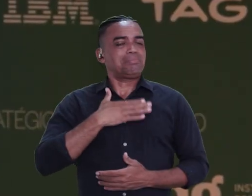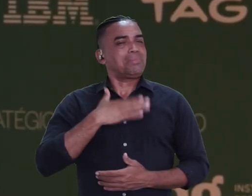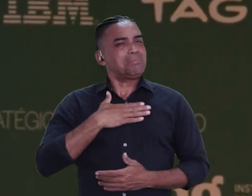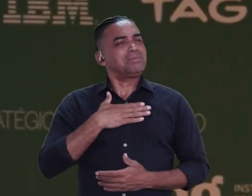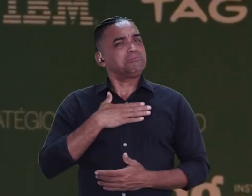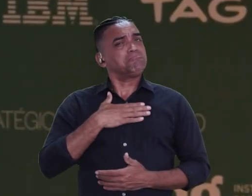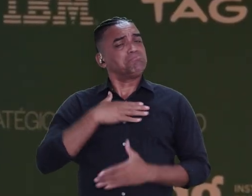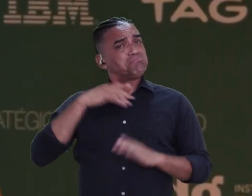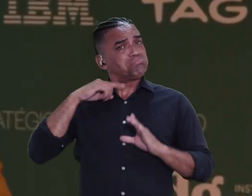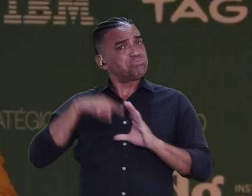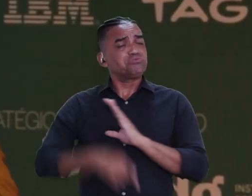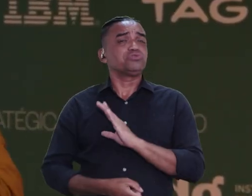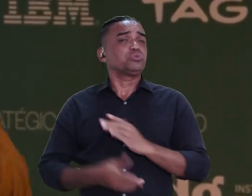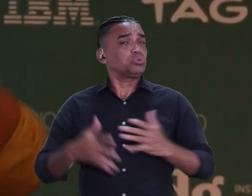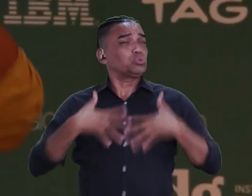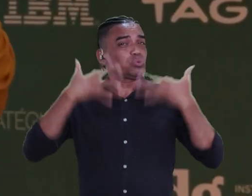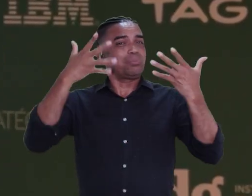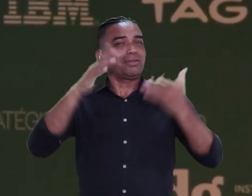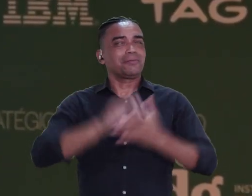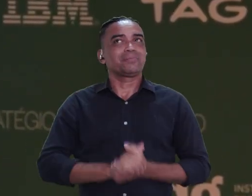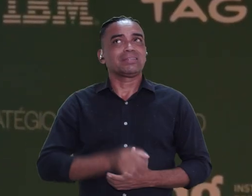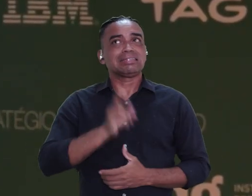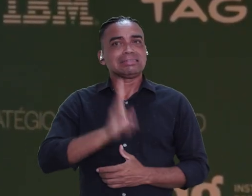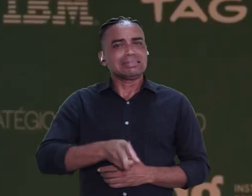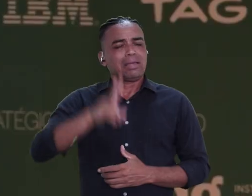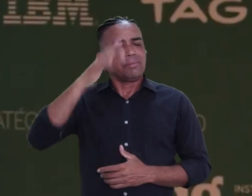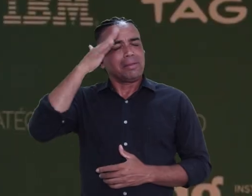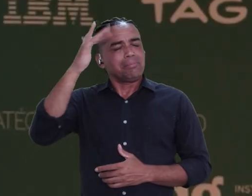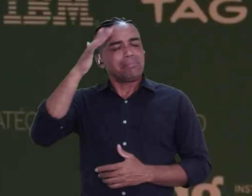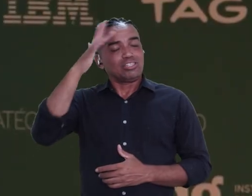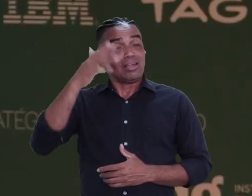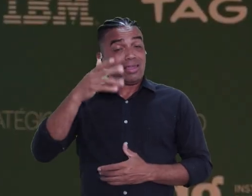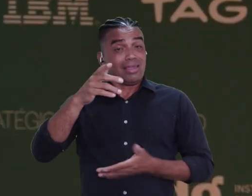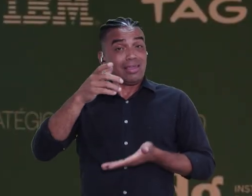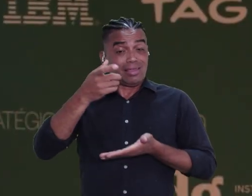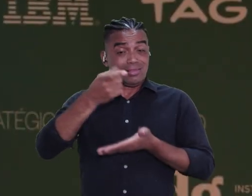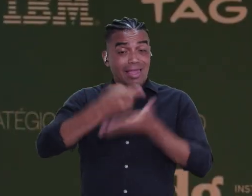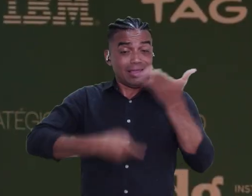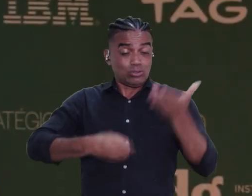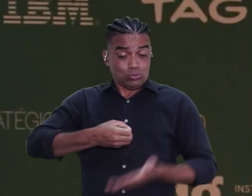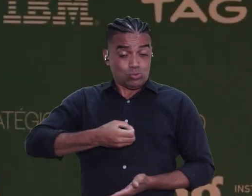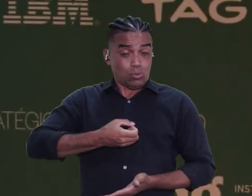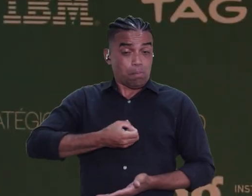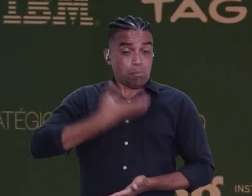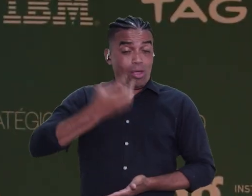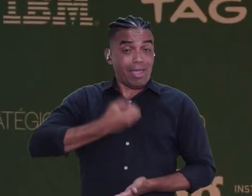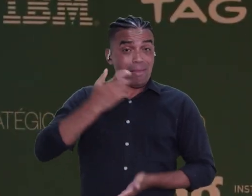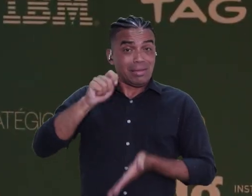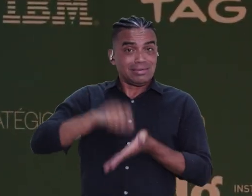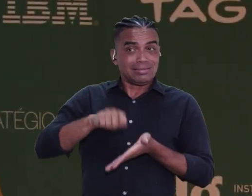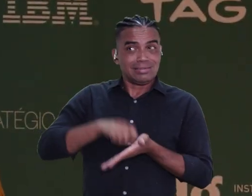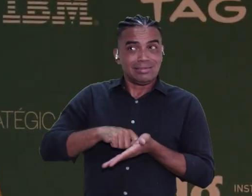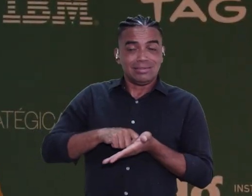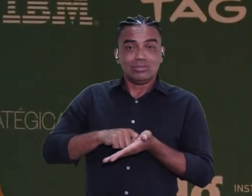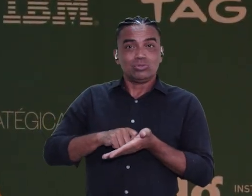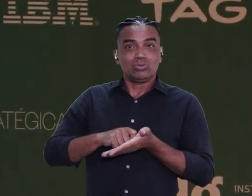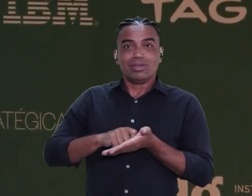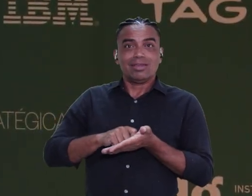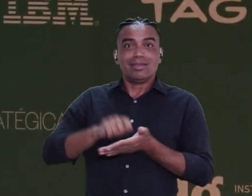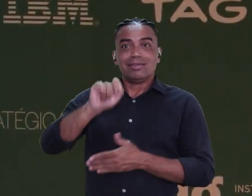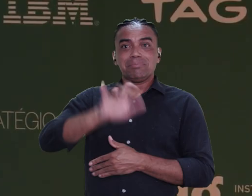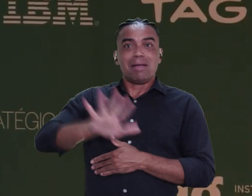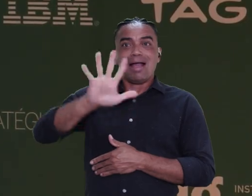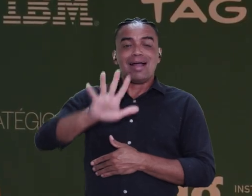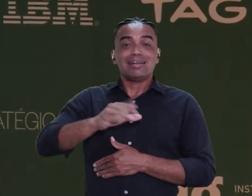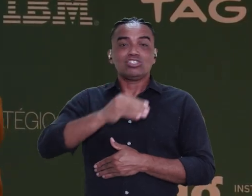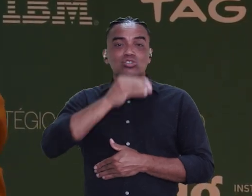muito, né? Eu sempre imaginei esse poema sendo escrito por aquela imagem do Drummond que a